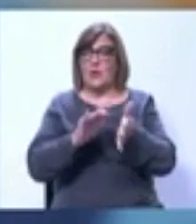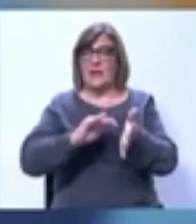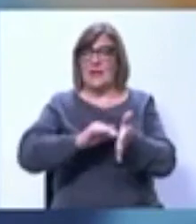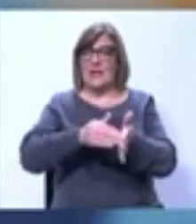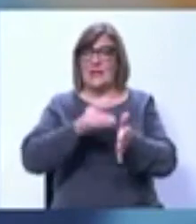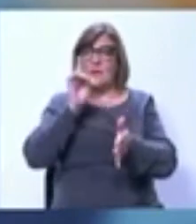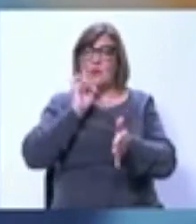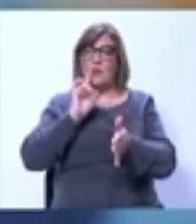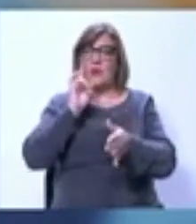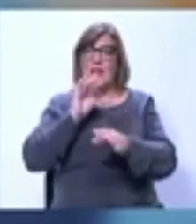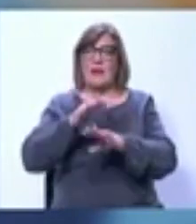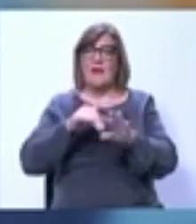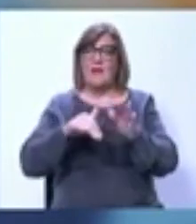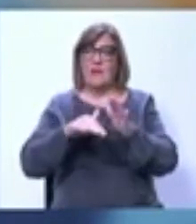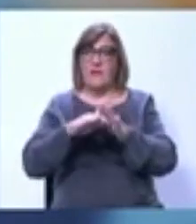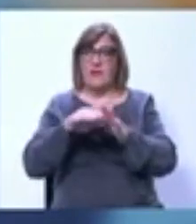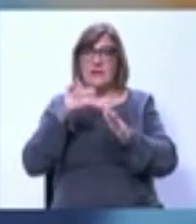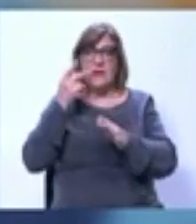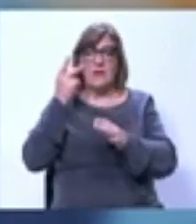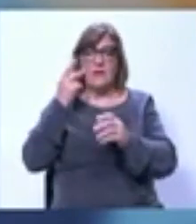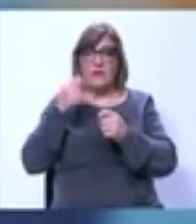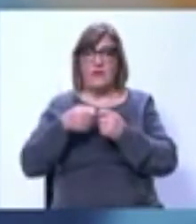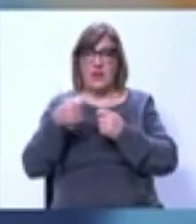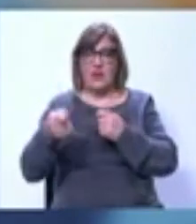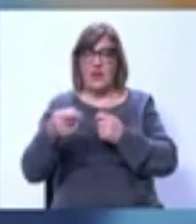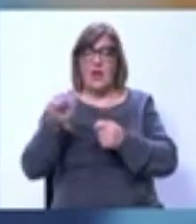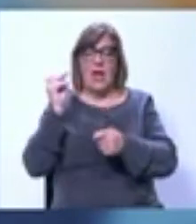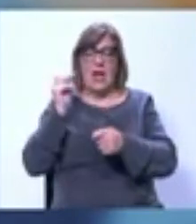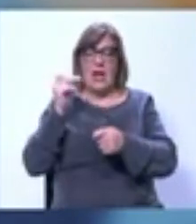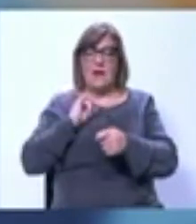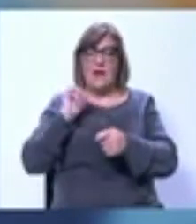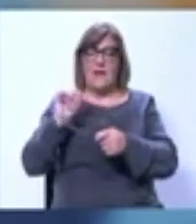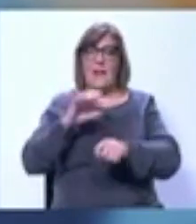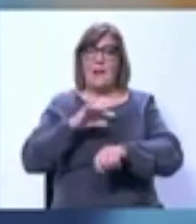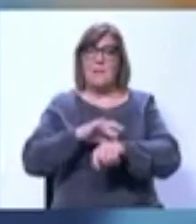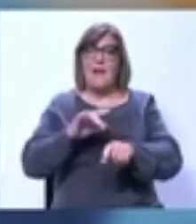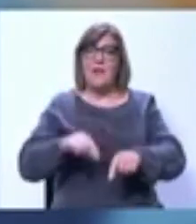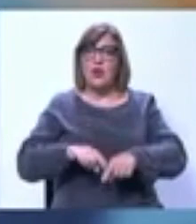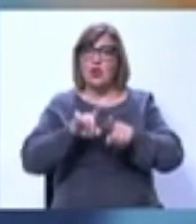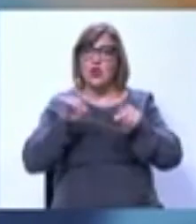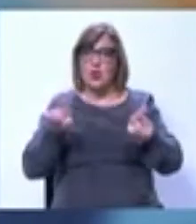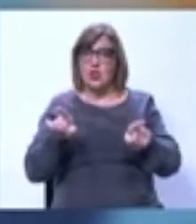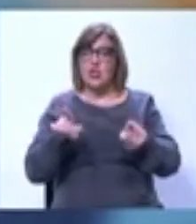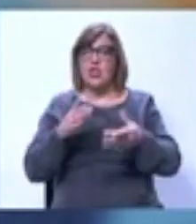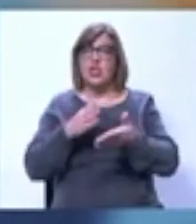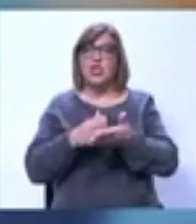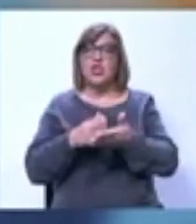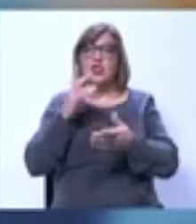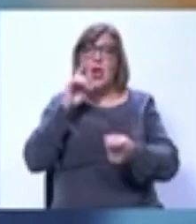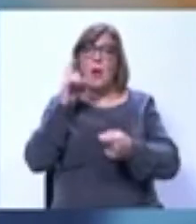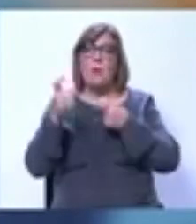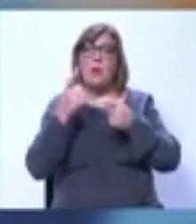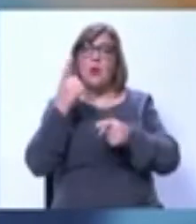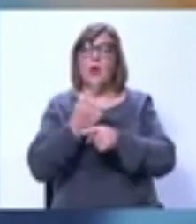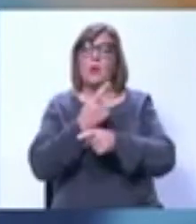aqueles exames que as mulheres vão fazendo ao longo da vida e o todos os anos nos né que o lojista só se forem mesmo à procura de uma coisa